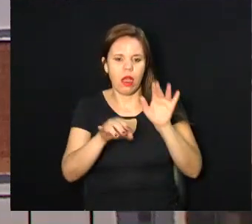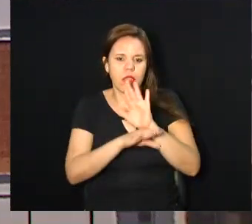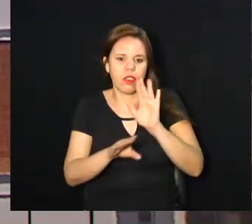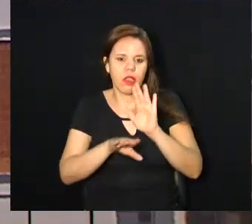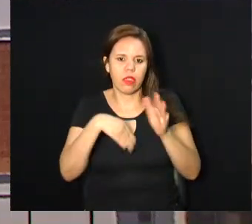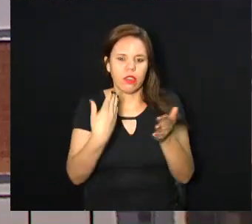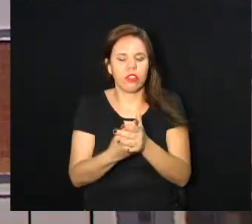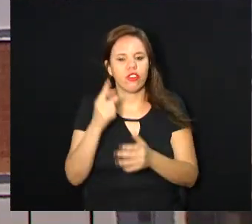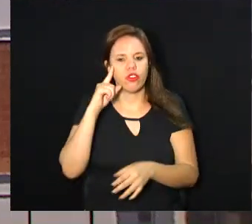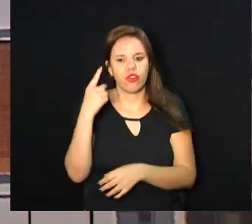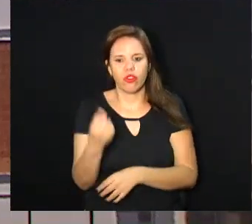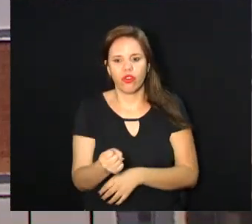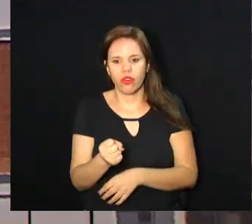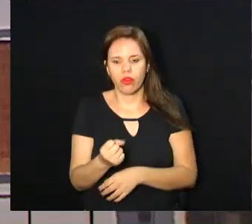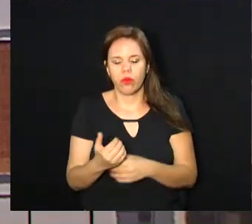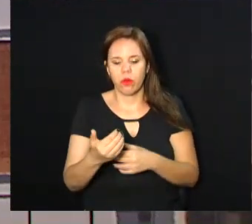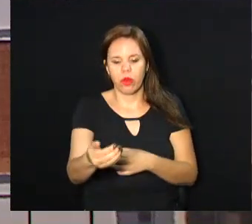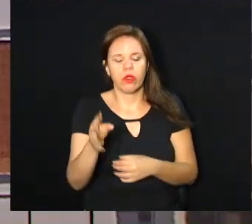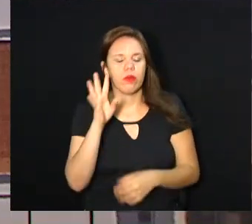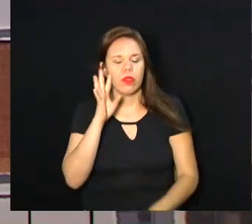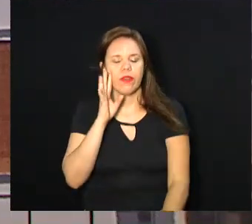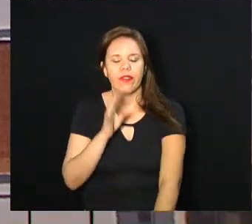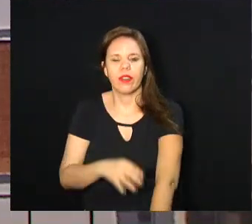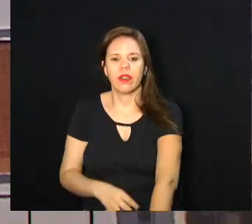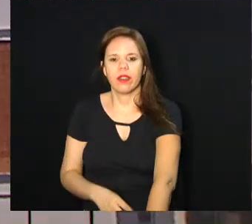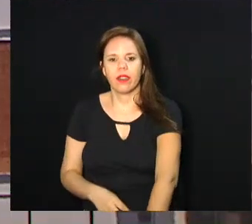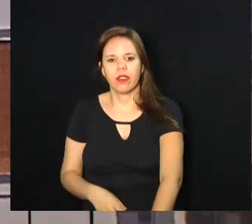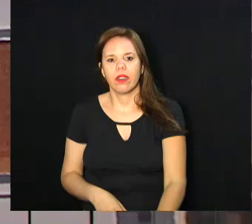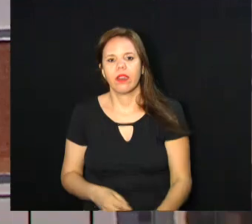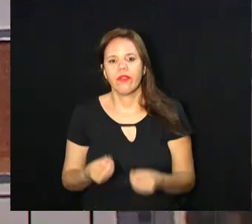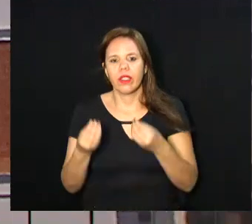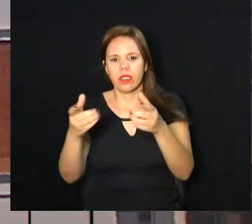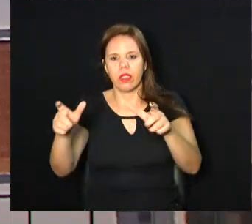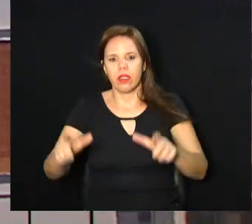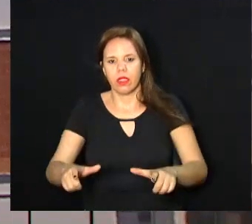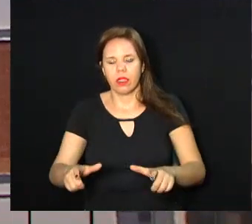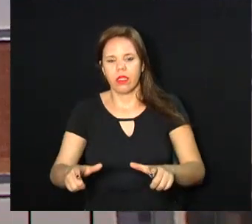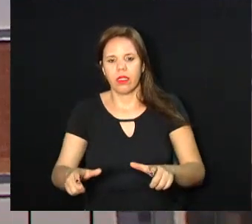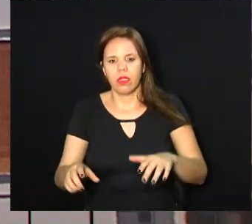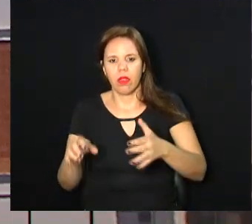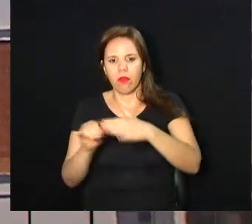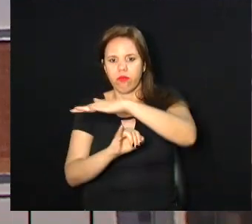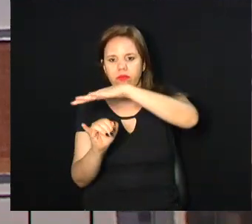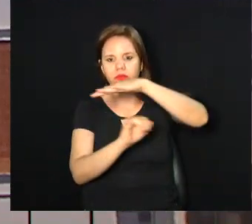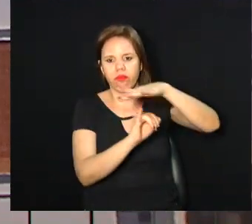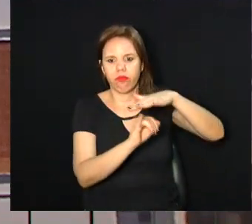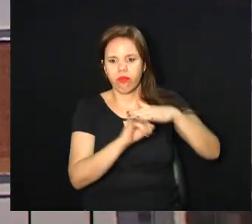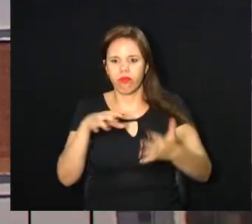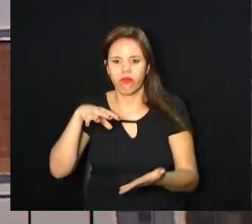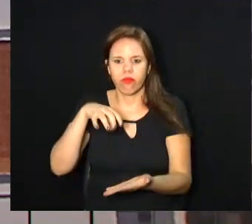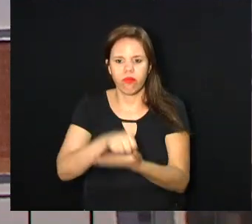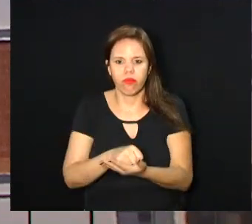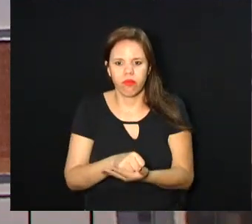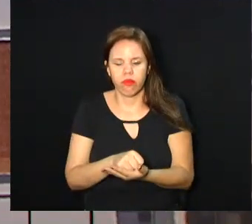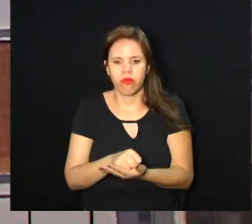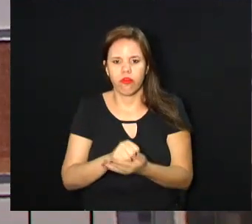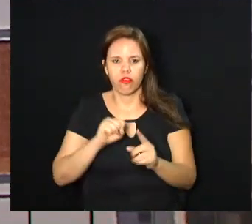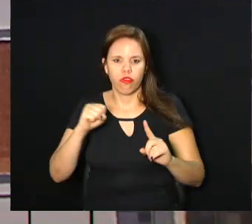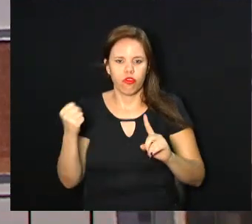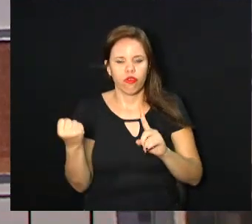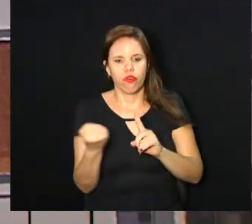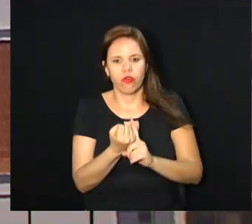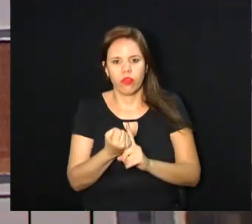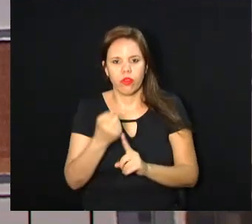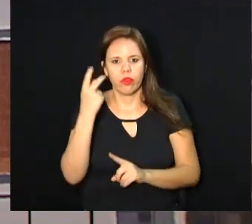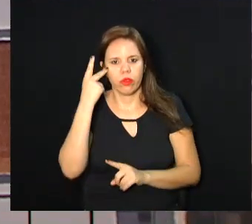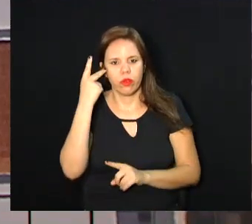o dia 18, na próxima quarta-feira, que vão ser entregues às instituições cadastradas pelo Fundo Social de São